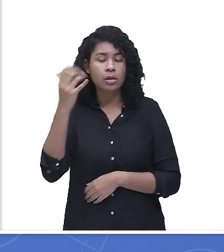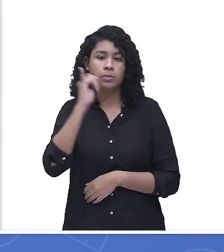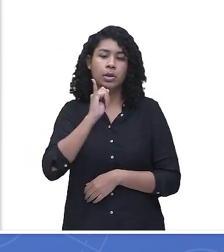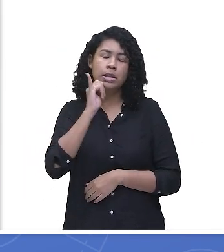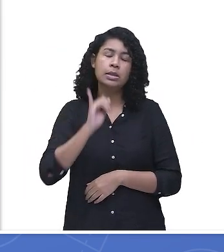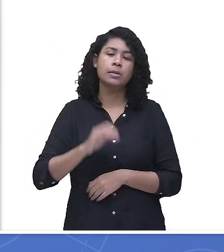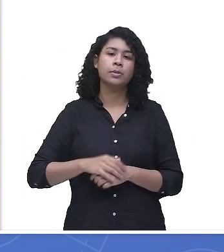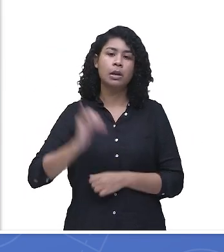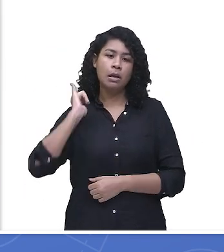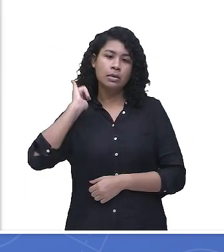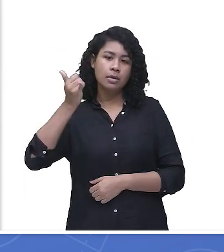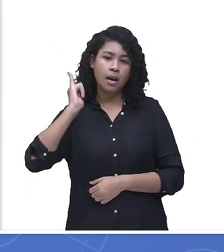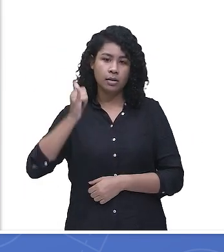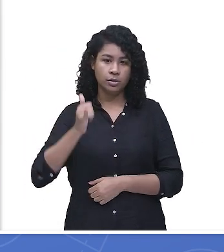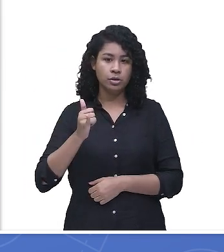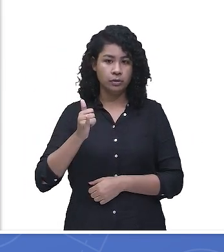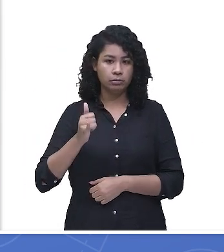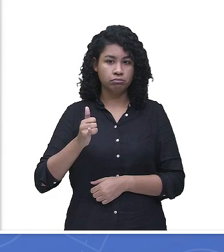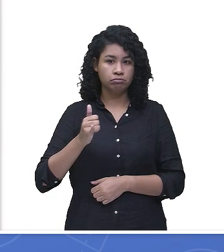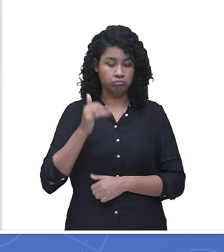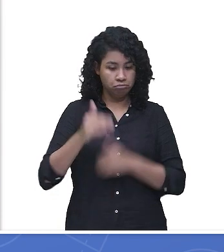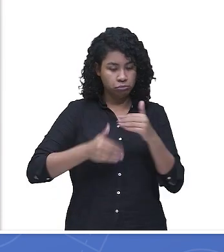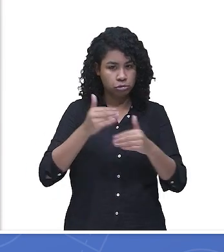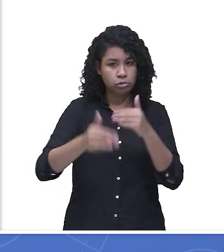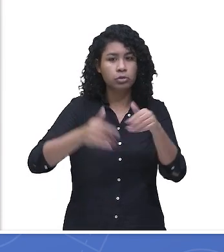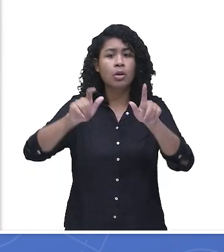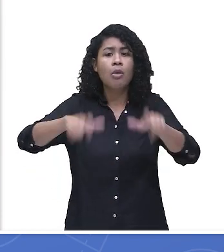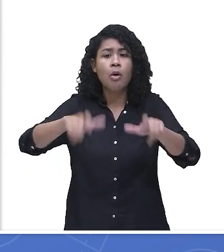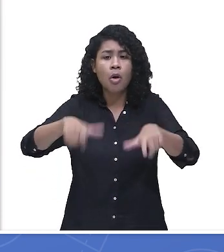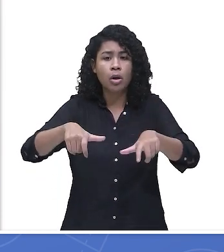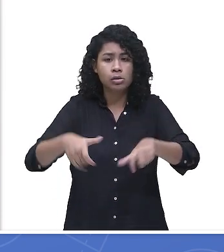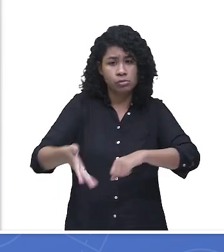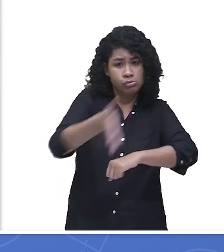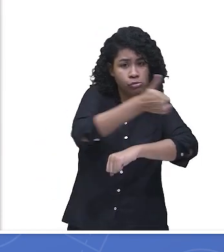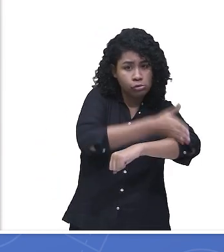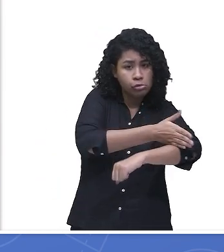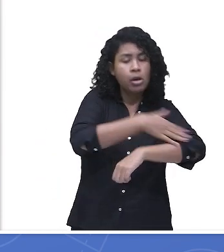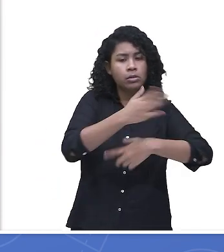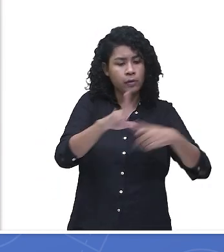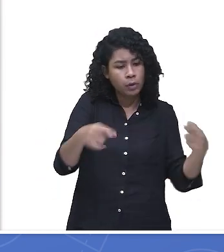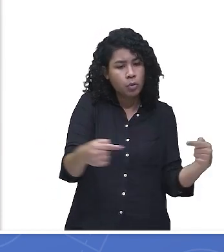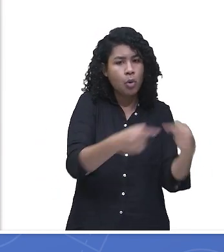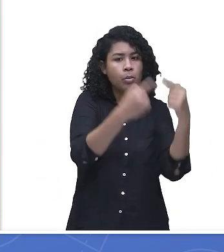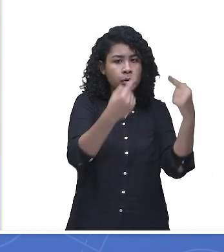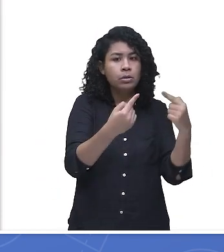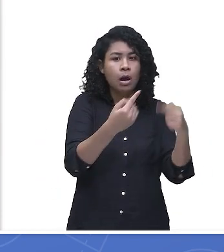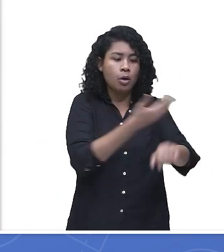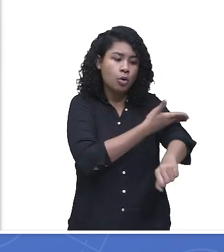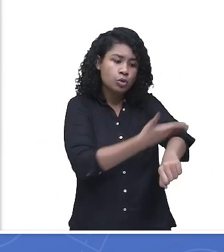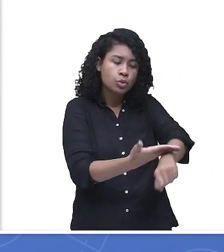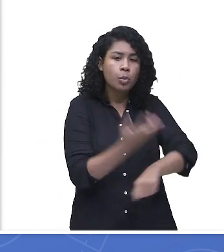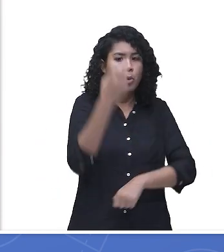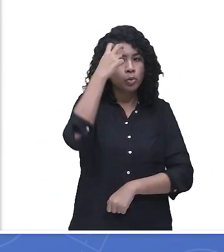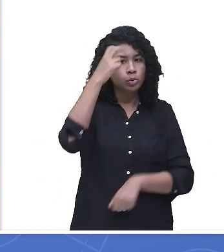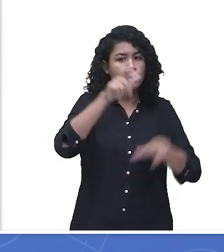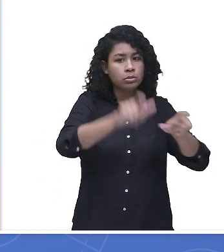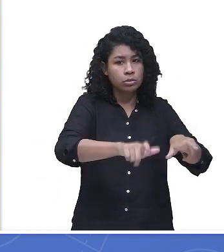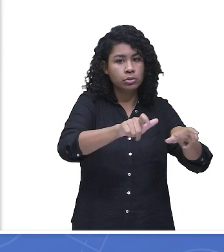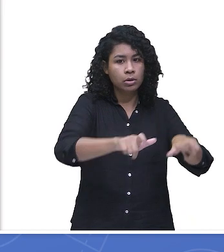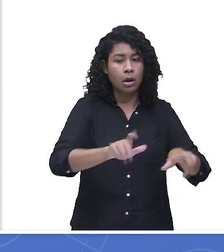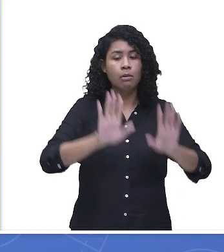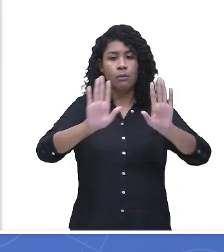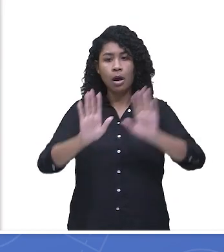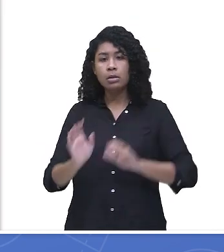na atualidade, a linguagem acompanha os hábitos culturais contemporâneos de um determinado local.